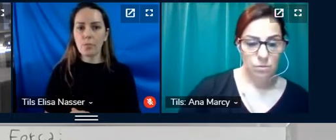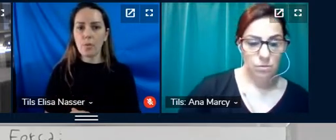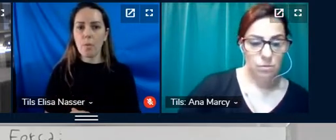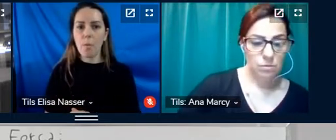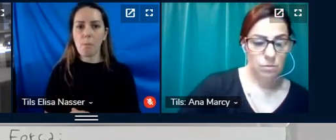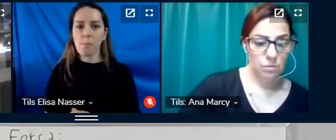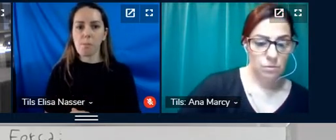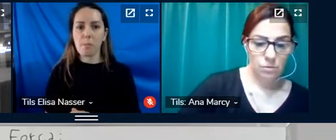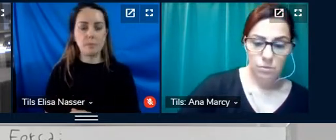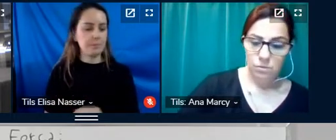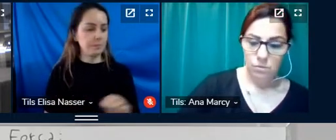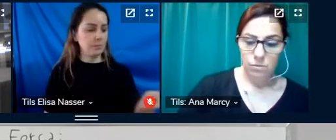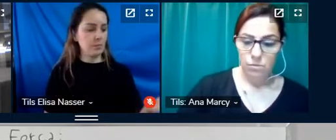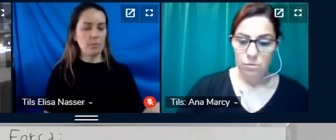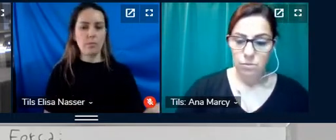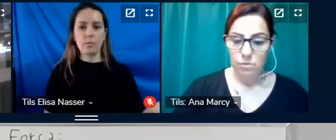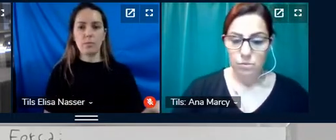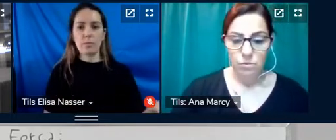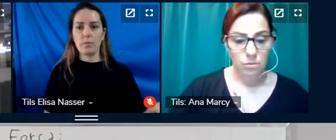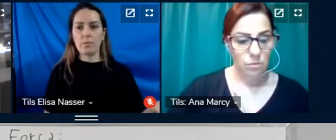Já estão pensando no Papai Noel?